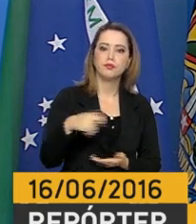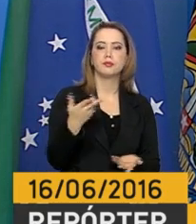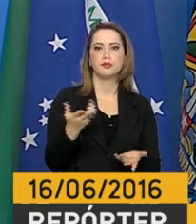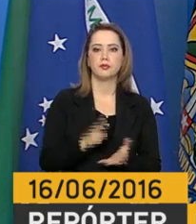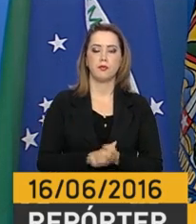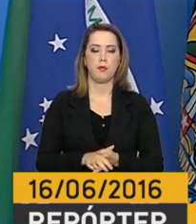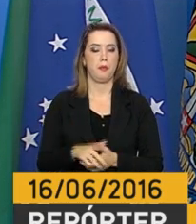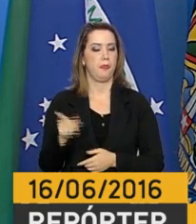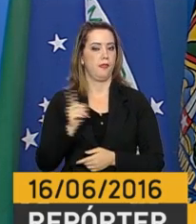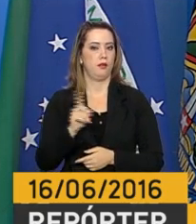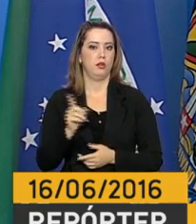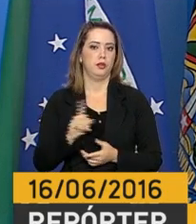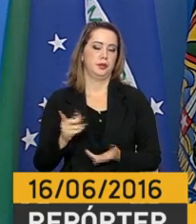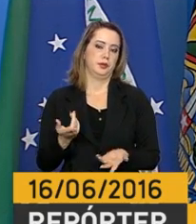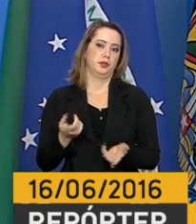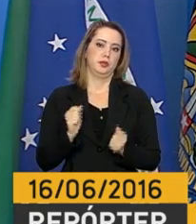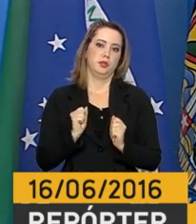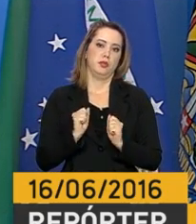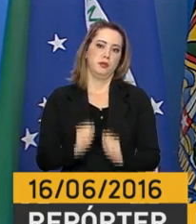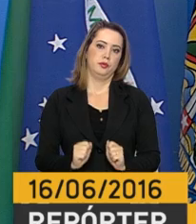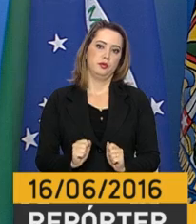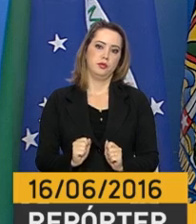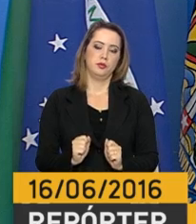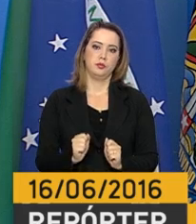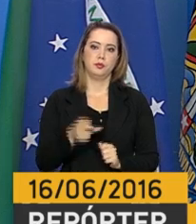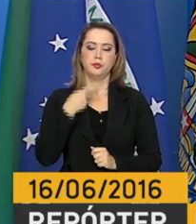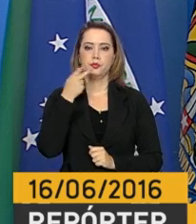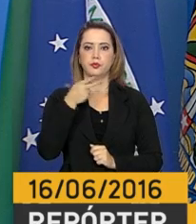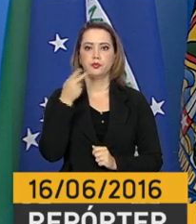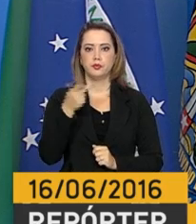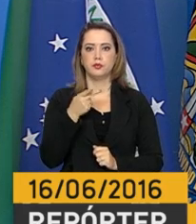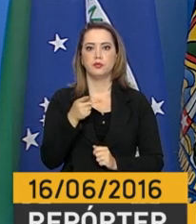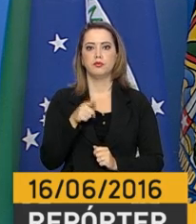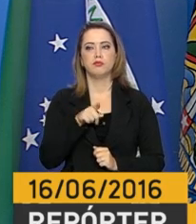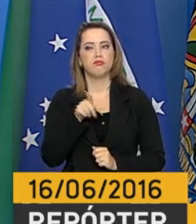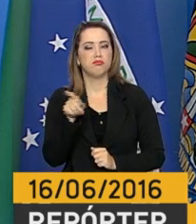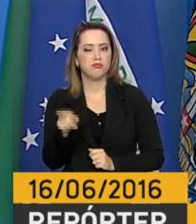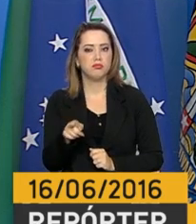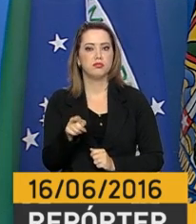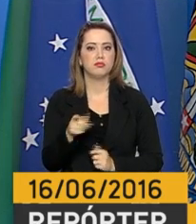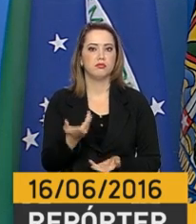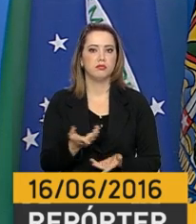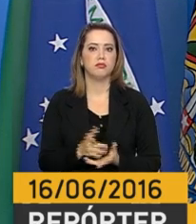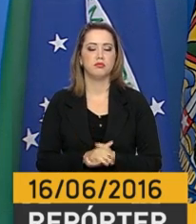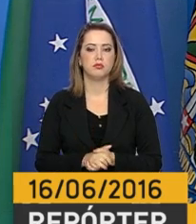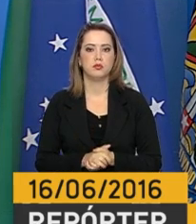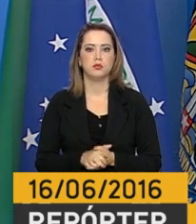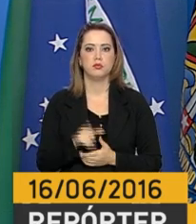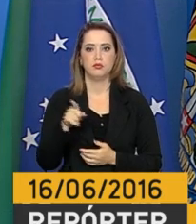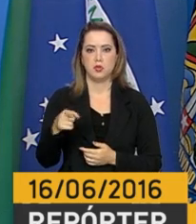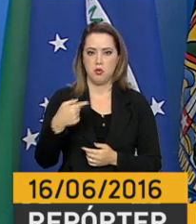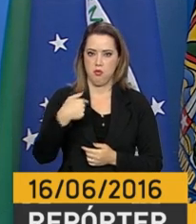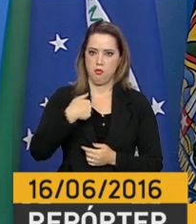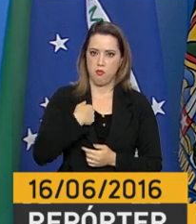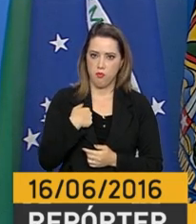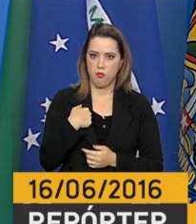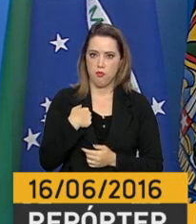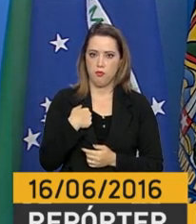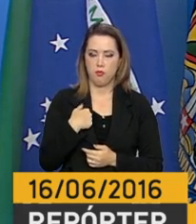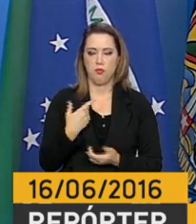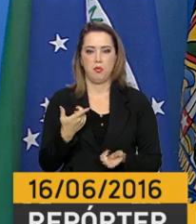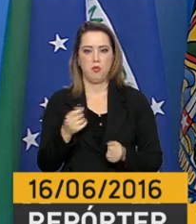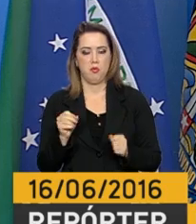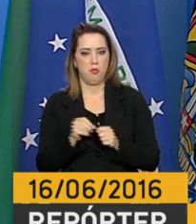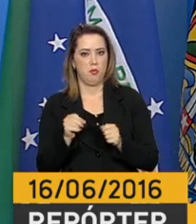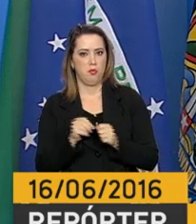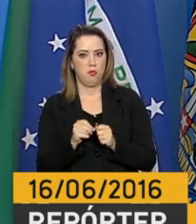não deixar a afirmação de que eventualmente eu pratique